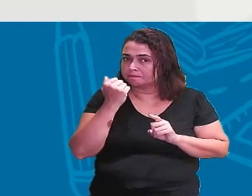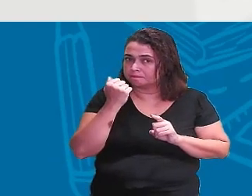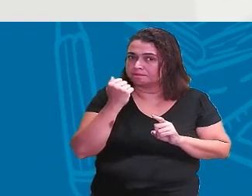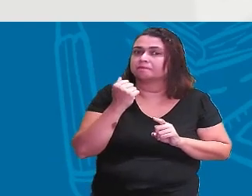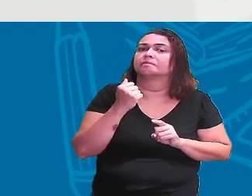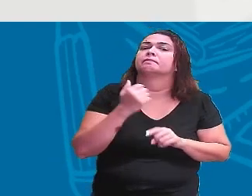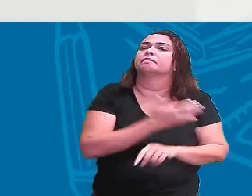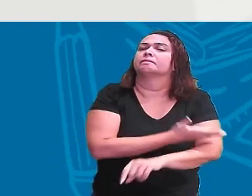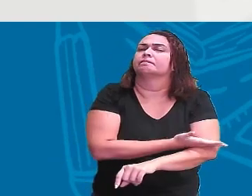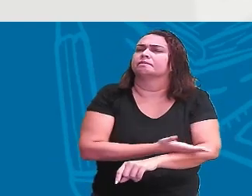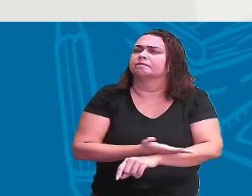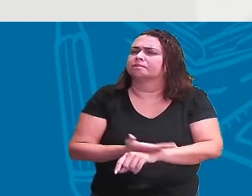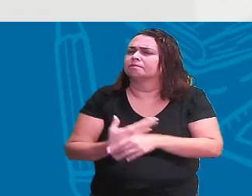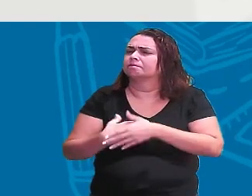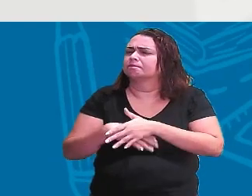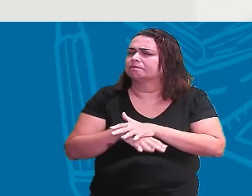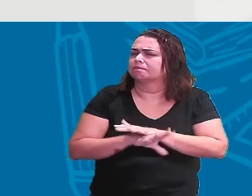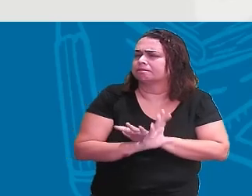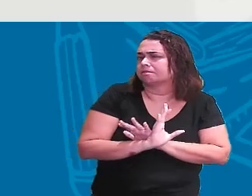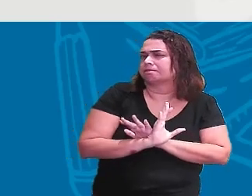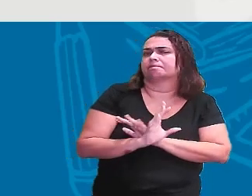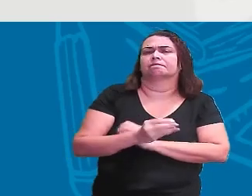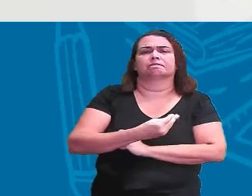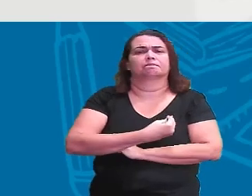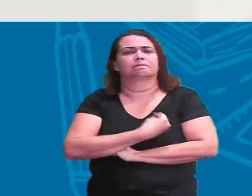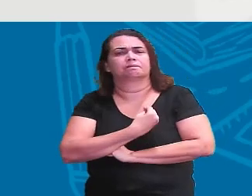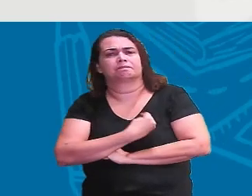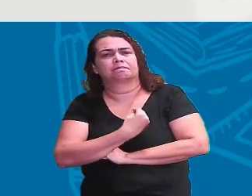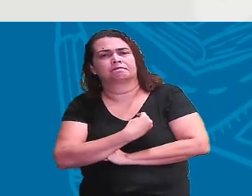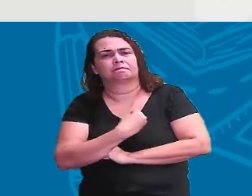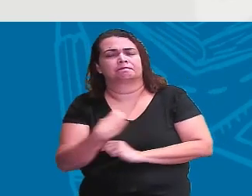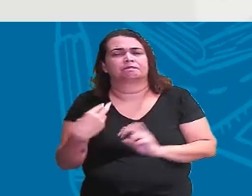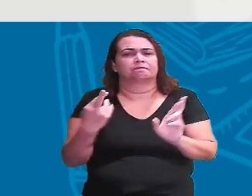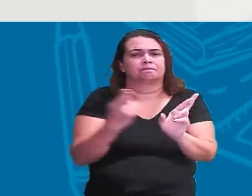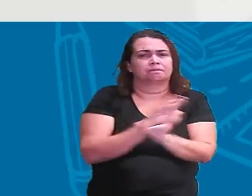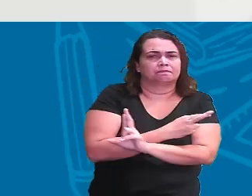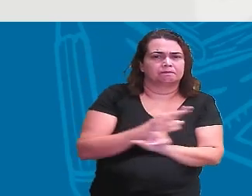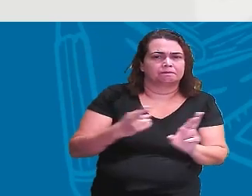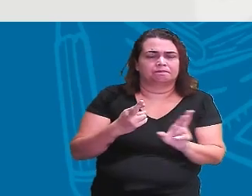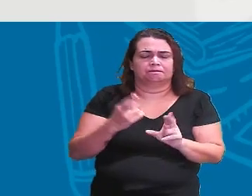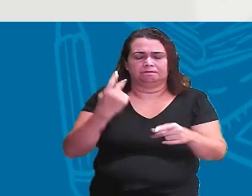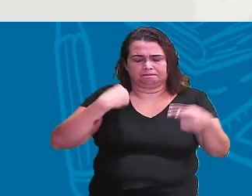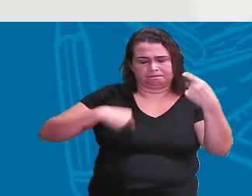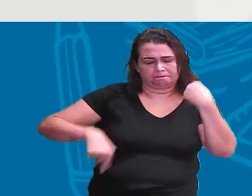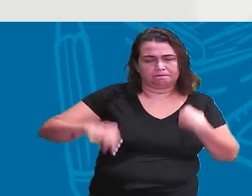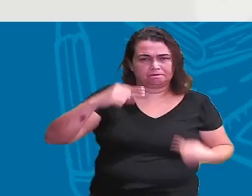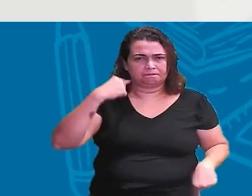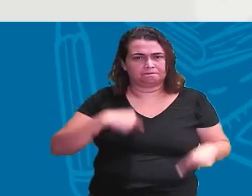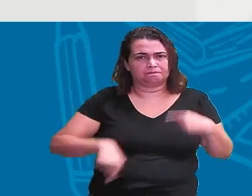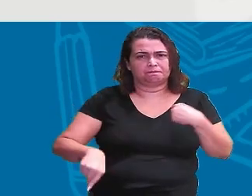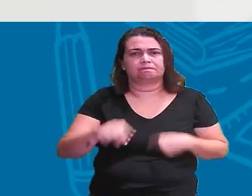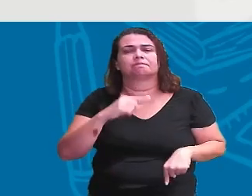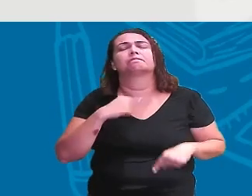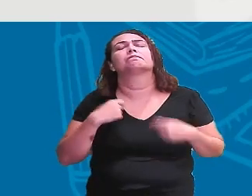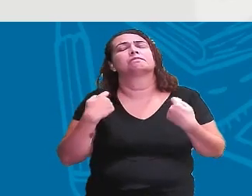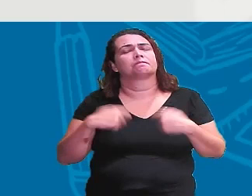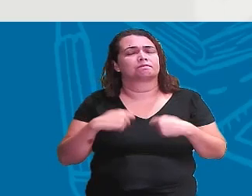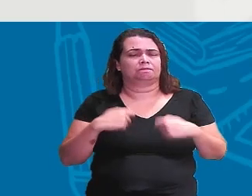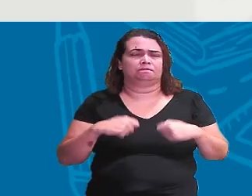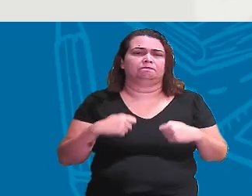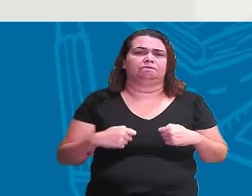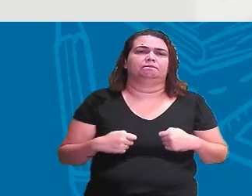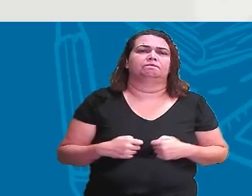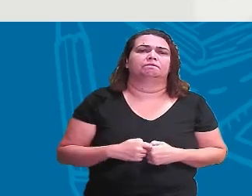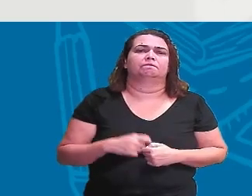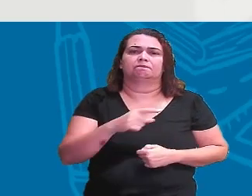e os nossos hábitos de vida, eles estão relacionados com o nosso sistema circulatório, né? Afinal,